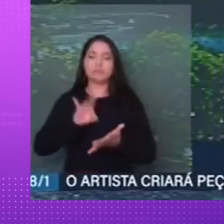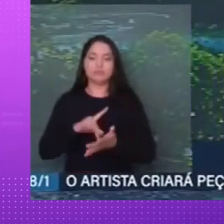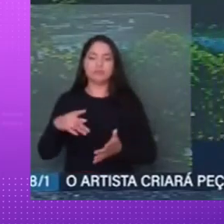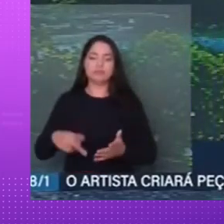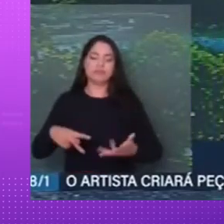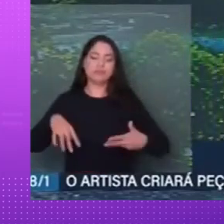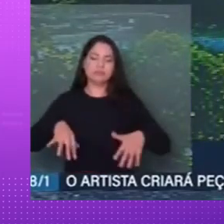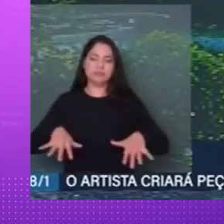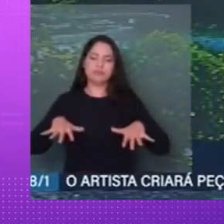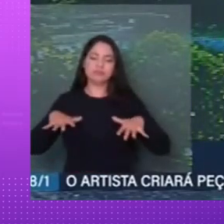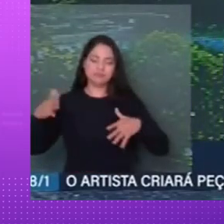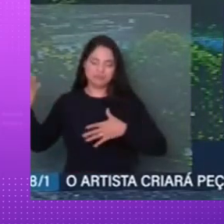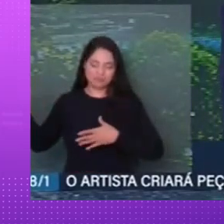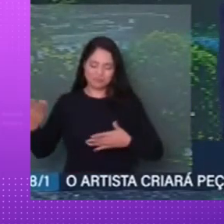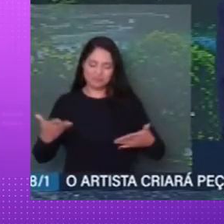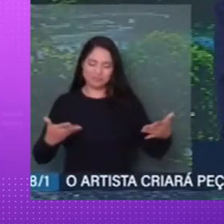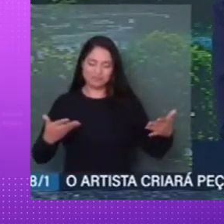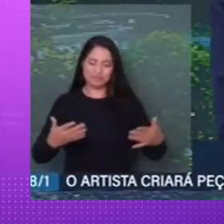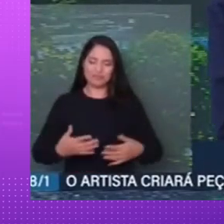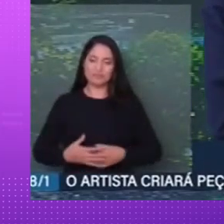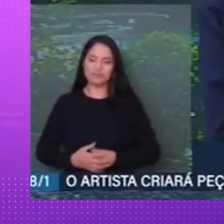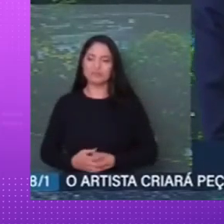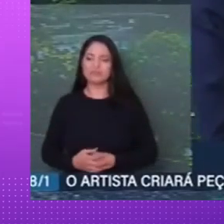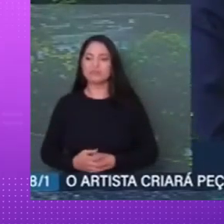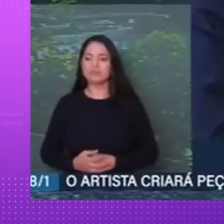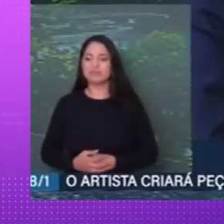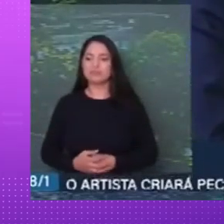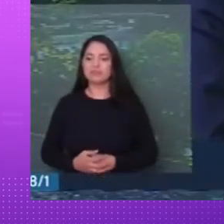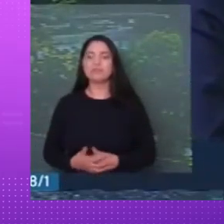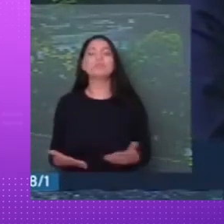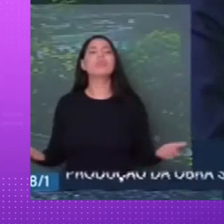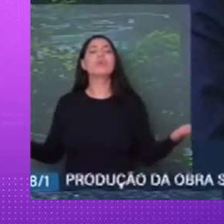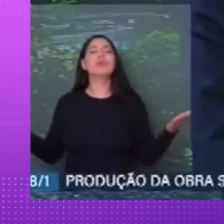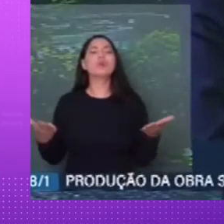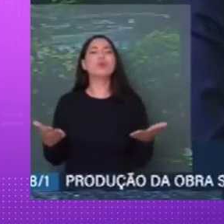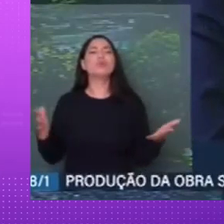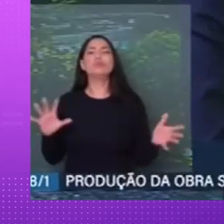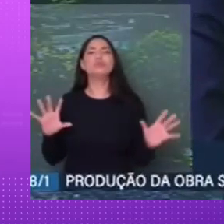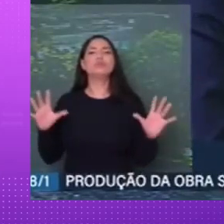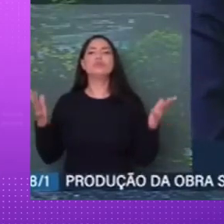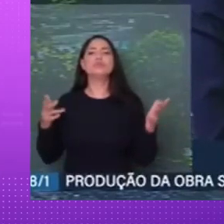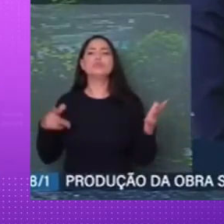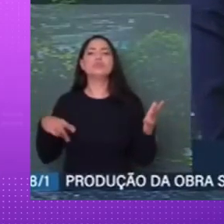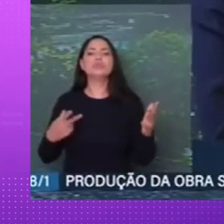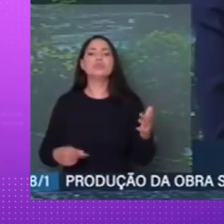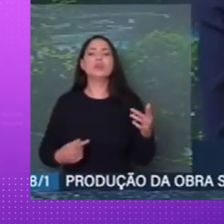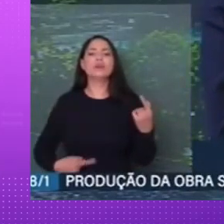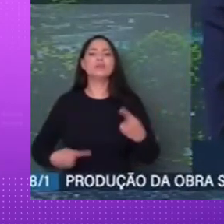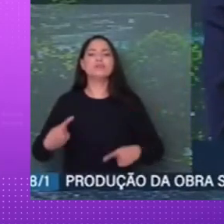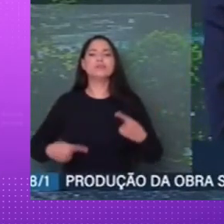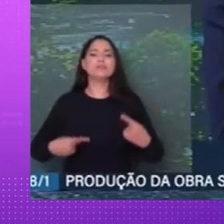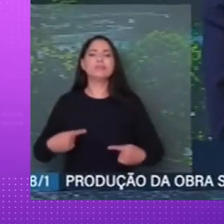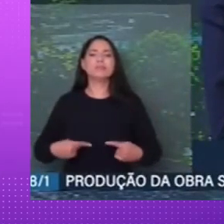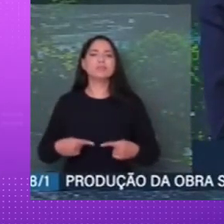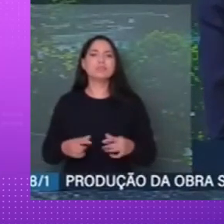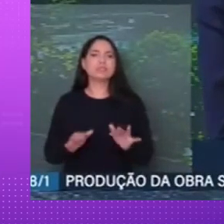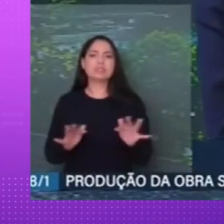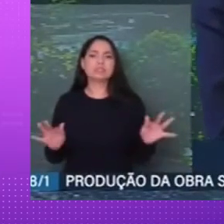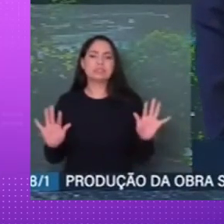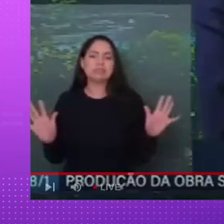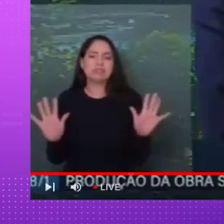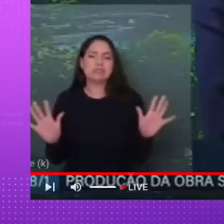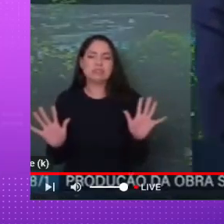cidade discuta a reforma agrária, o que não é verdade. Eles querem fazer a confusão no campo e fazem